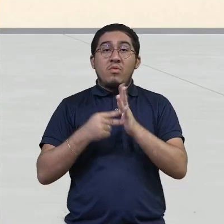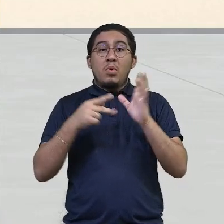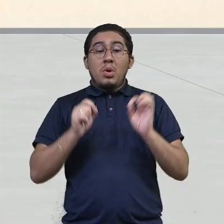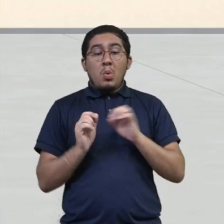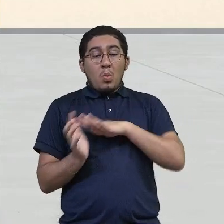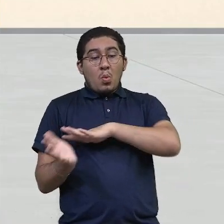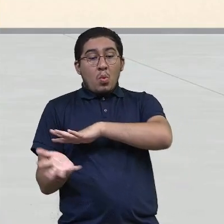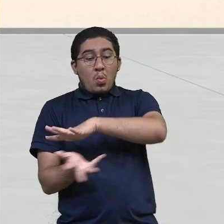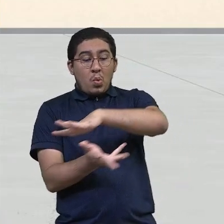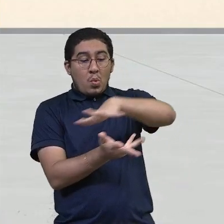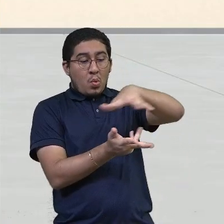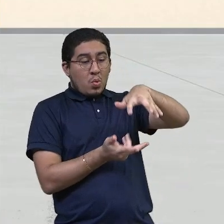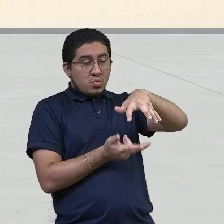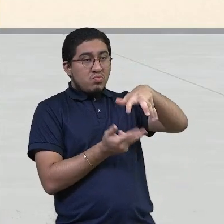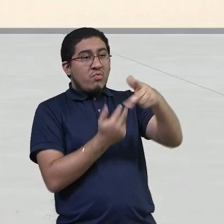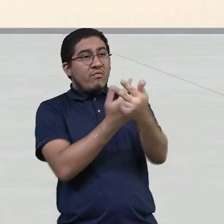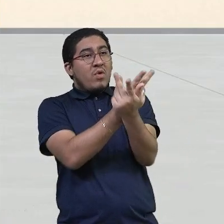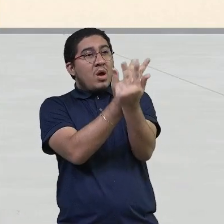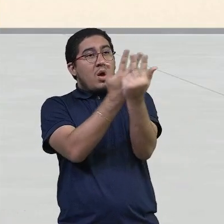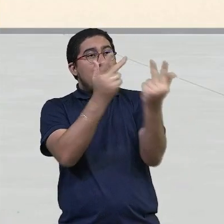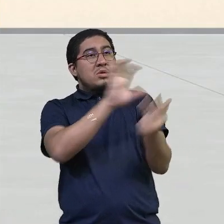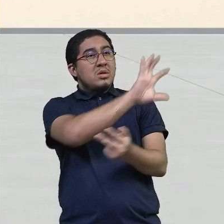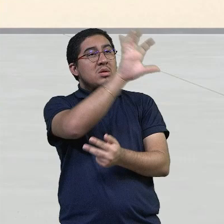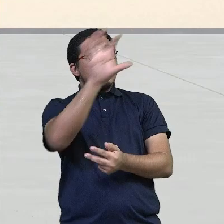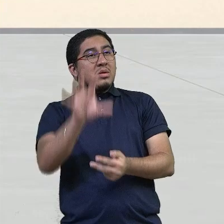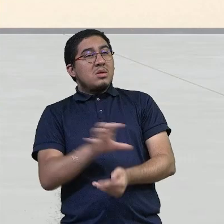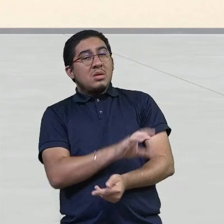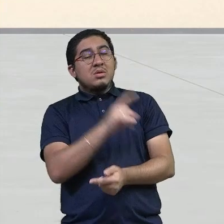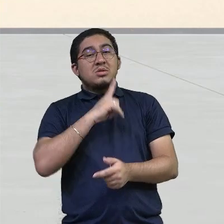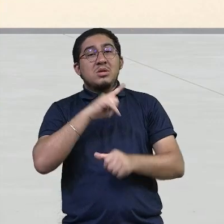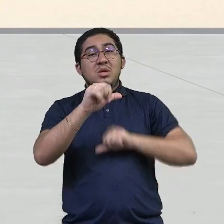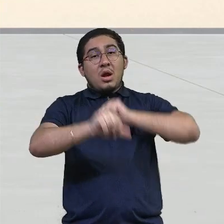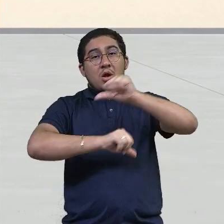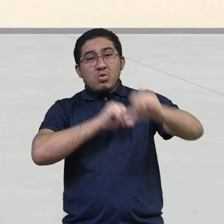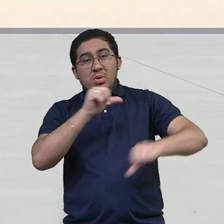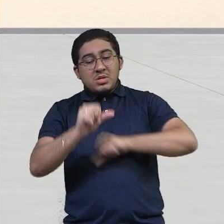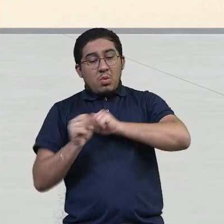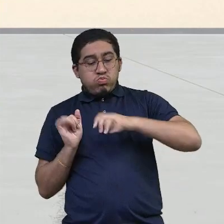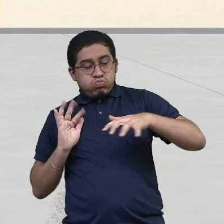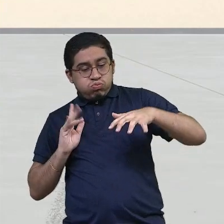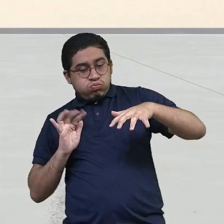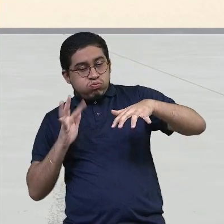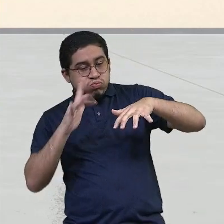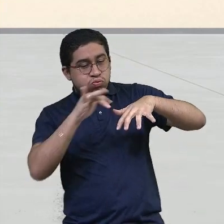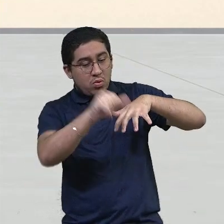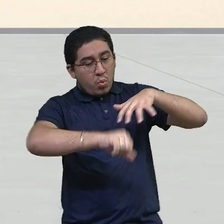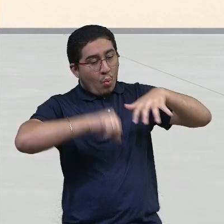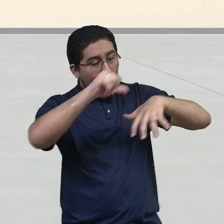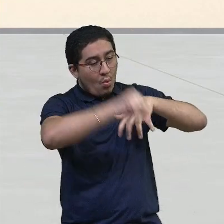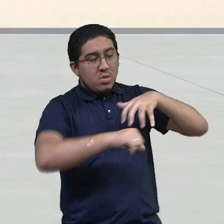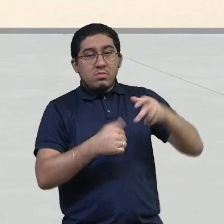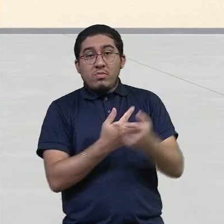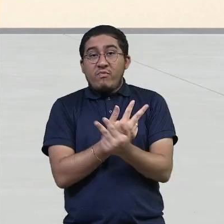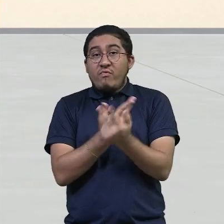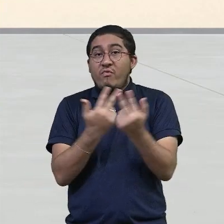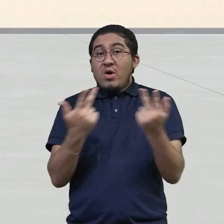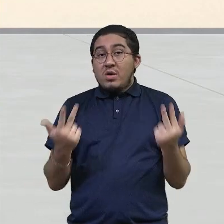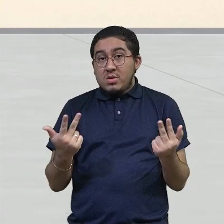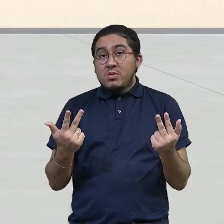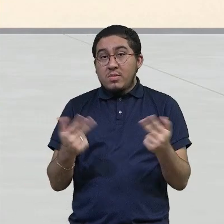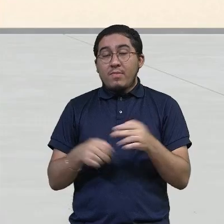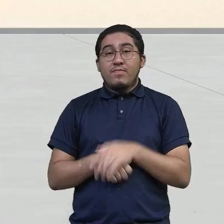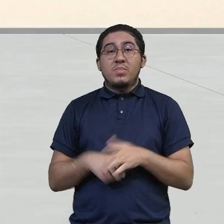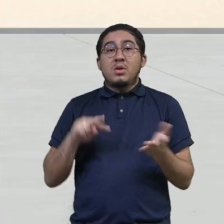todo estava passando por transformações, por mudanças, certo? Então,